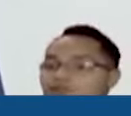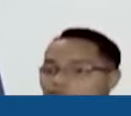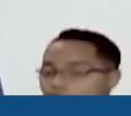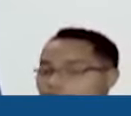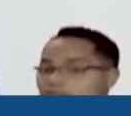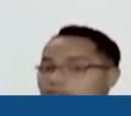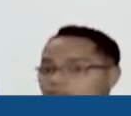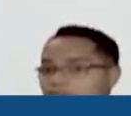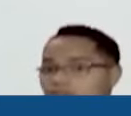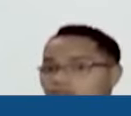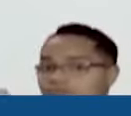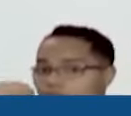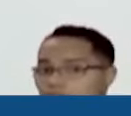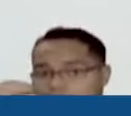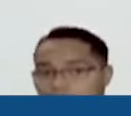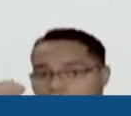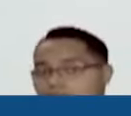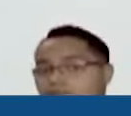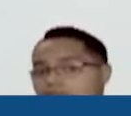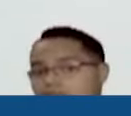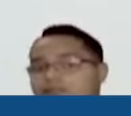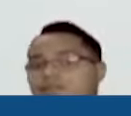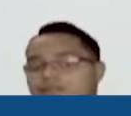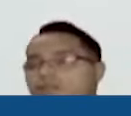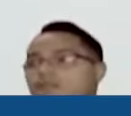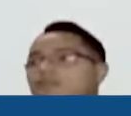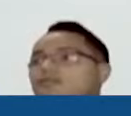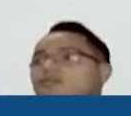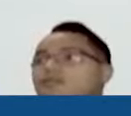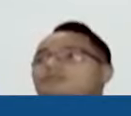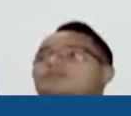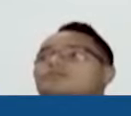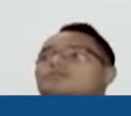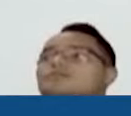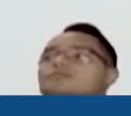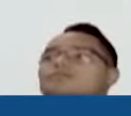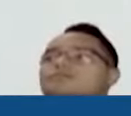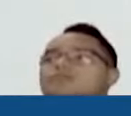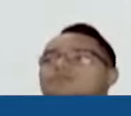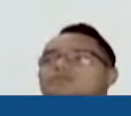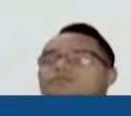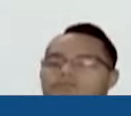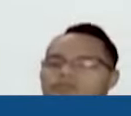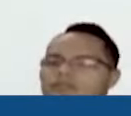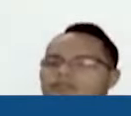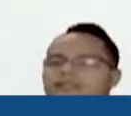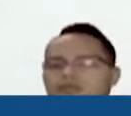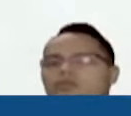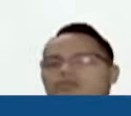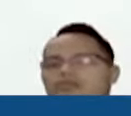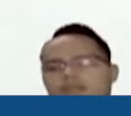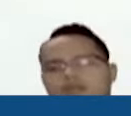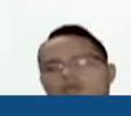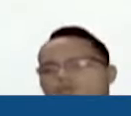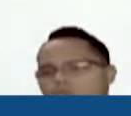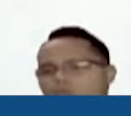gente experiente em algumas posições visto a segurança né tanto da nossa